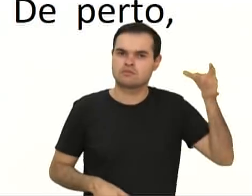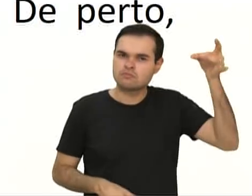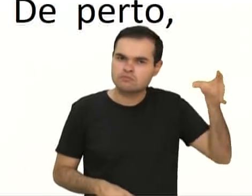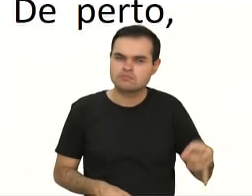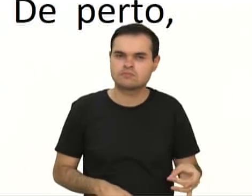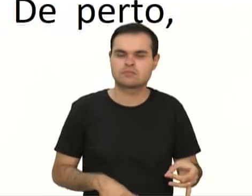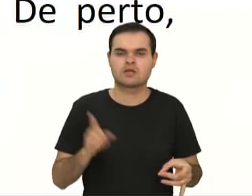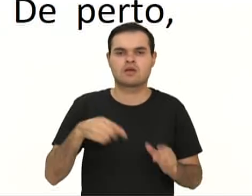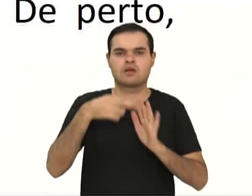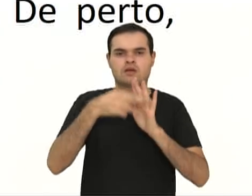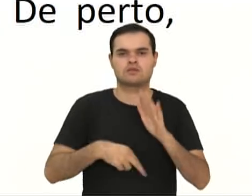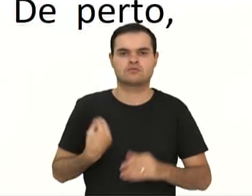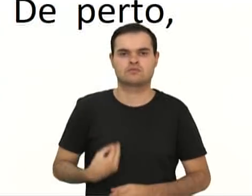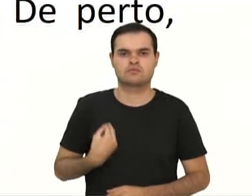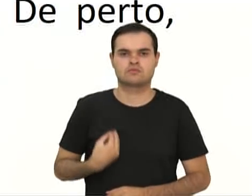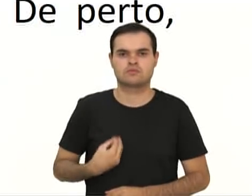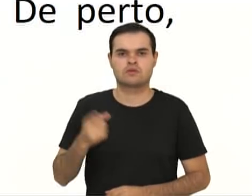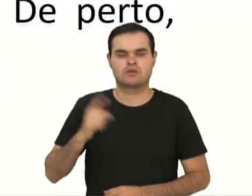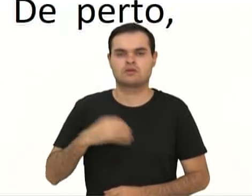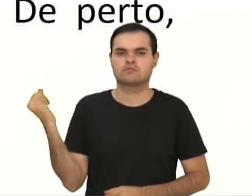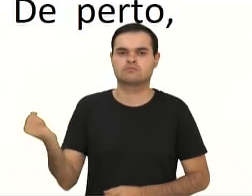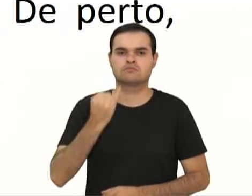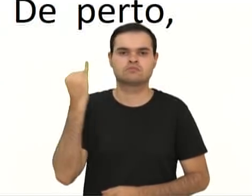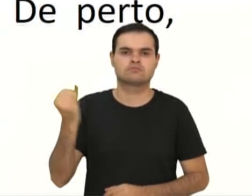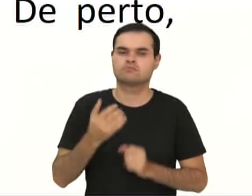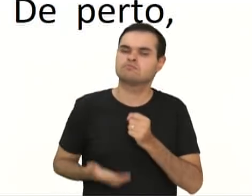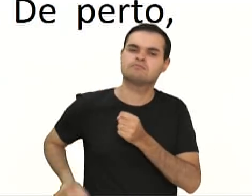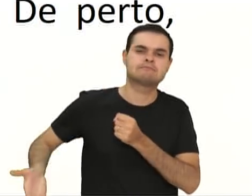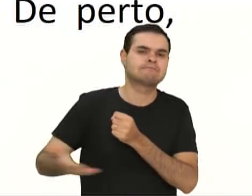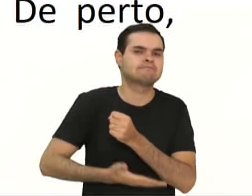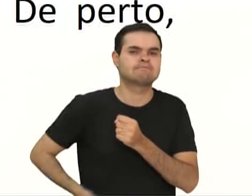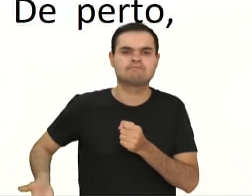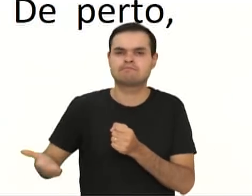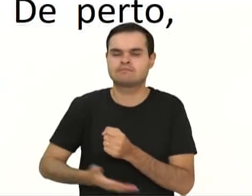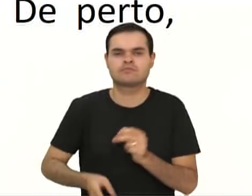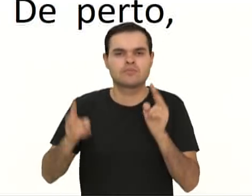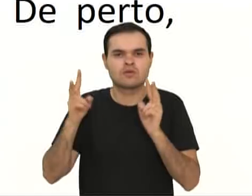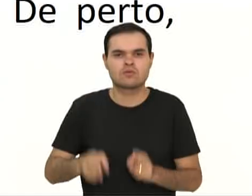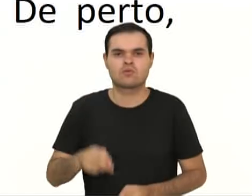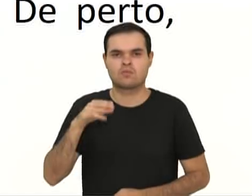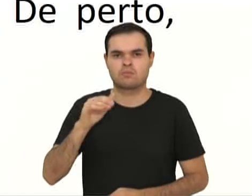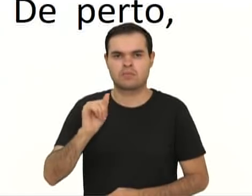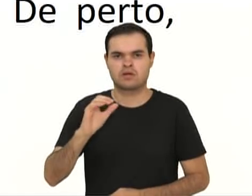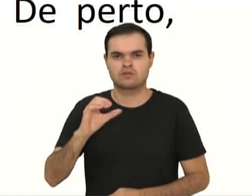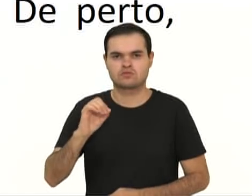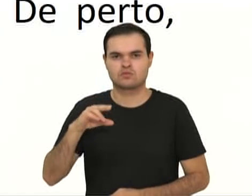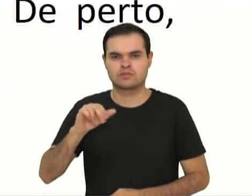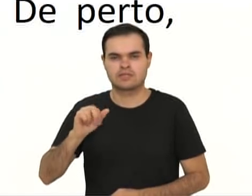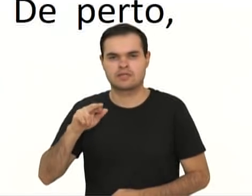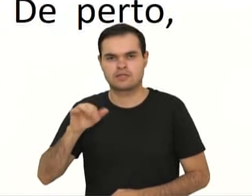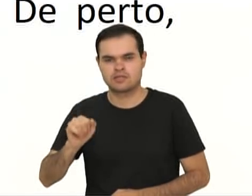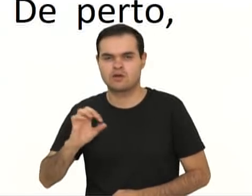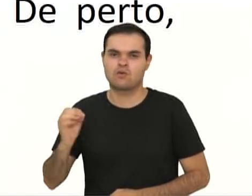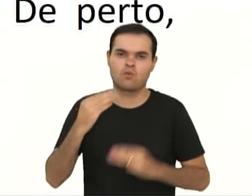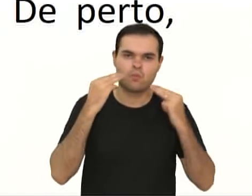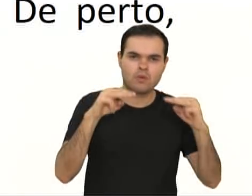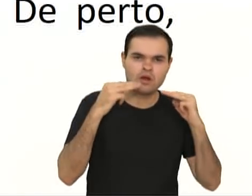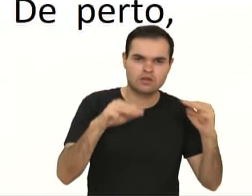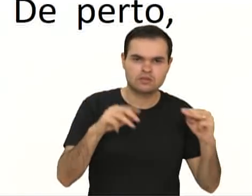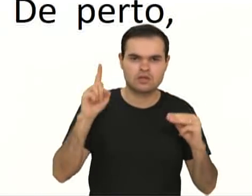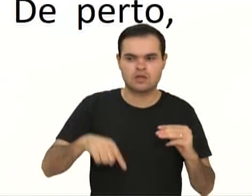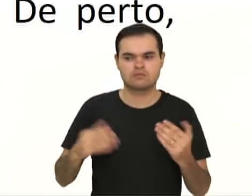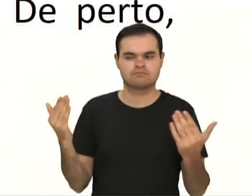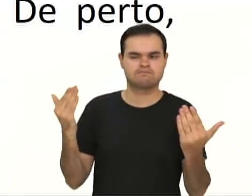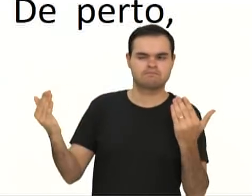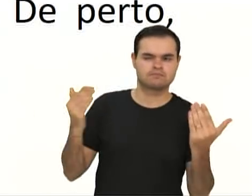sobrevivência social, pilar de sistemas tão diversos quanto a maçonaria ou o marketing, sempre foi desconfiar